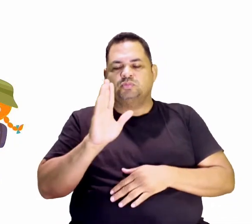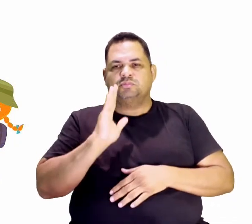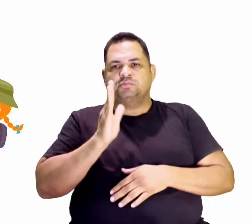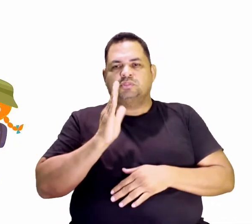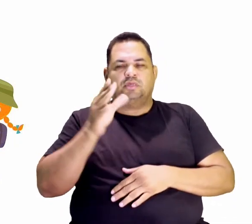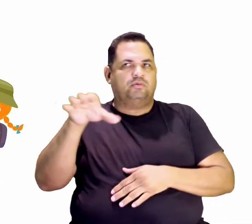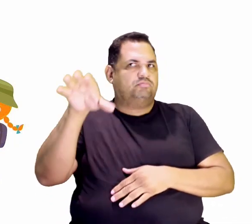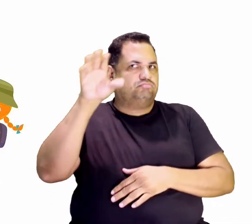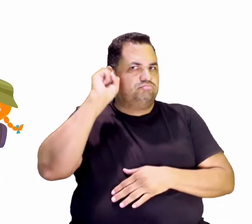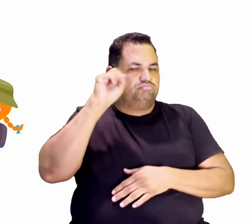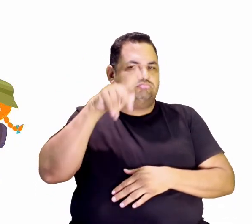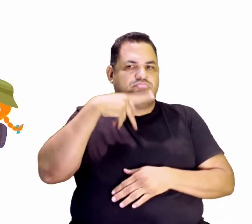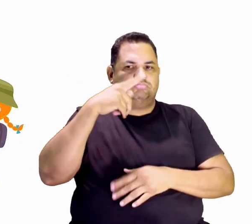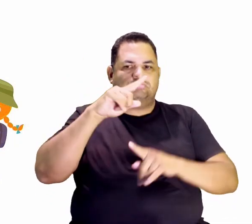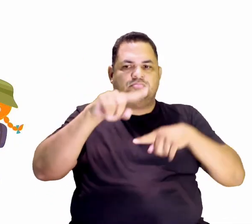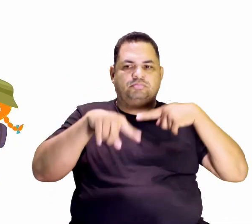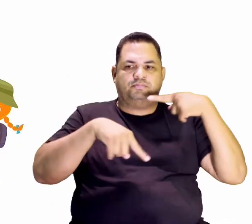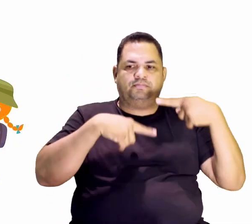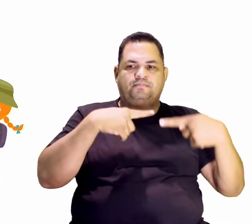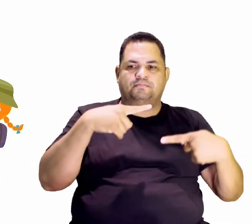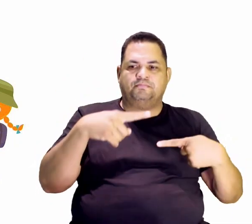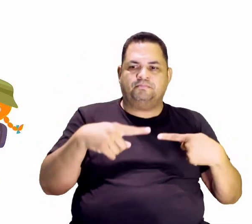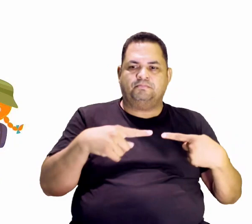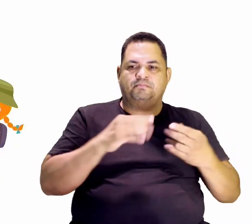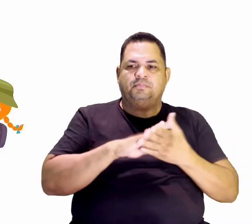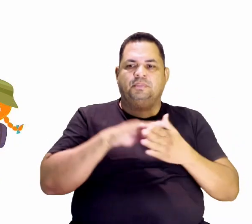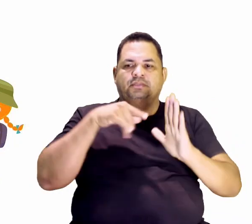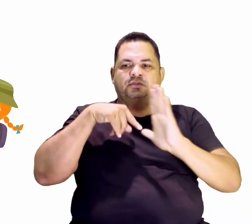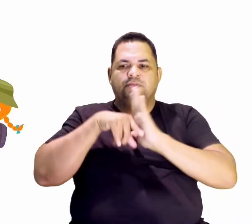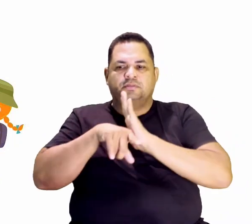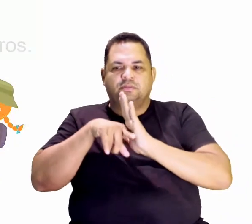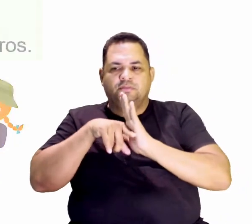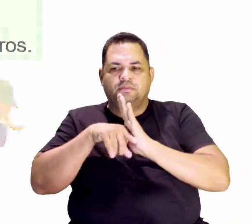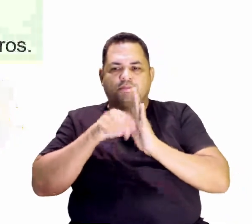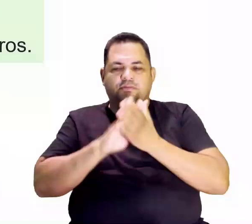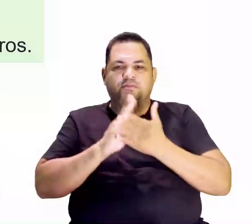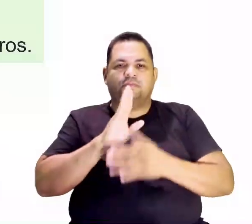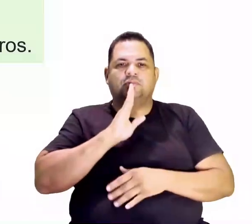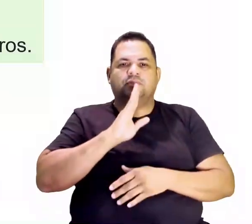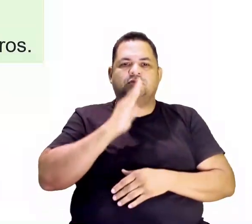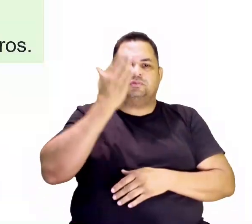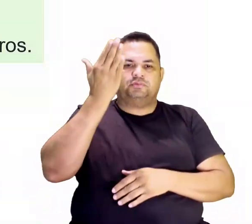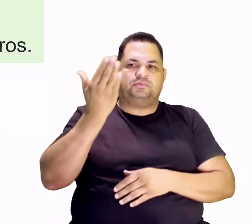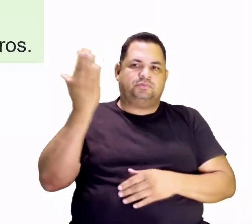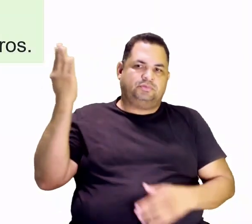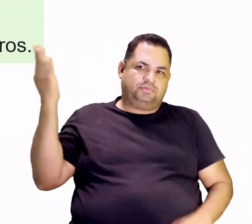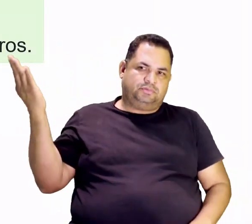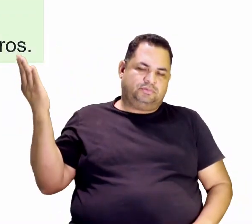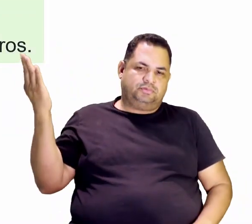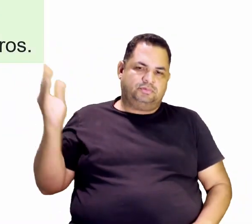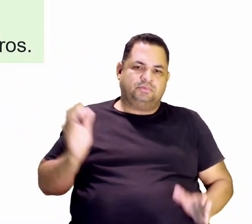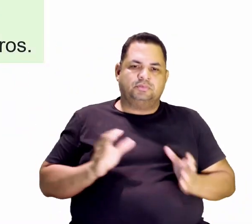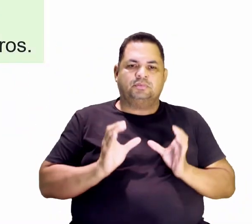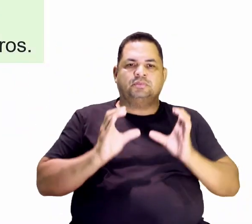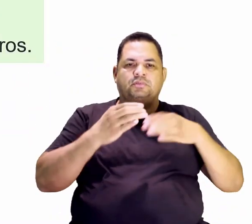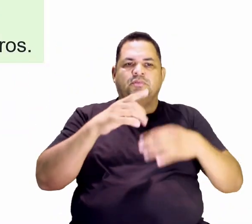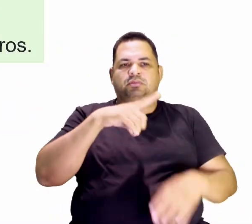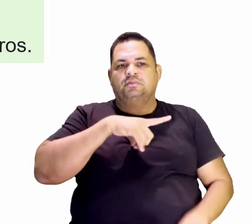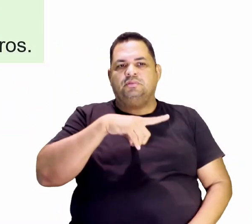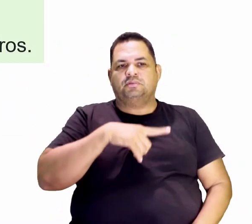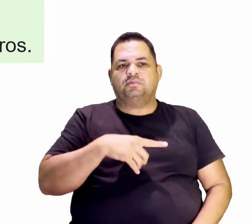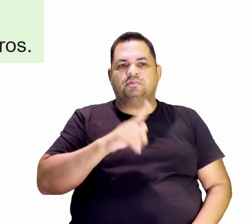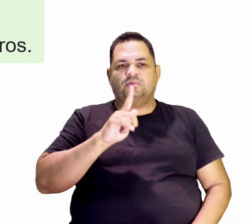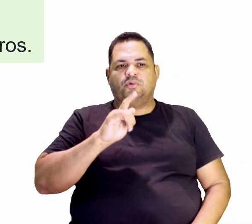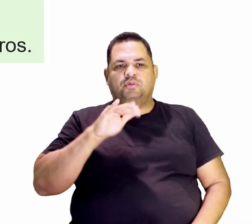outros não. Depois você dá uma pesquisada aí e vai conhecer esses grupos, vai conhecer essas tribos. Então nós temos aí